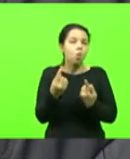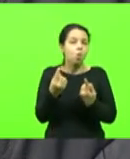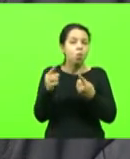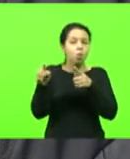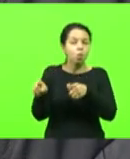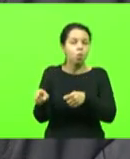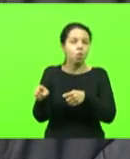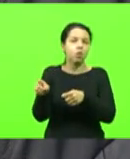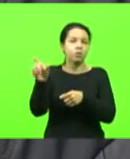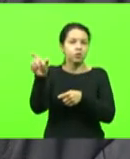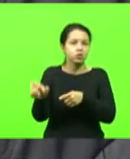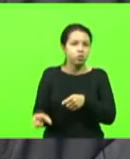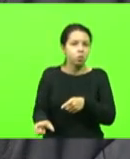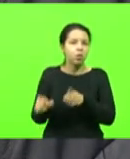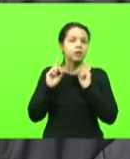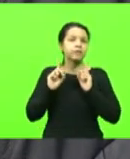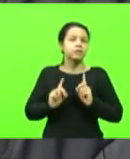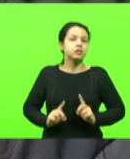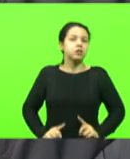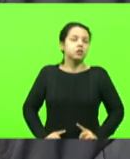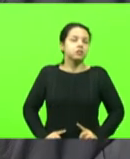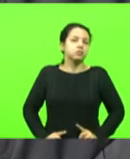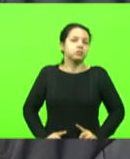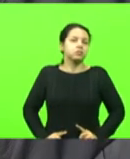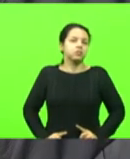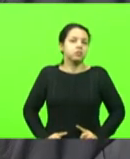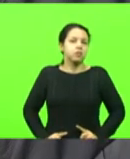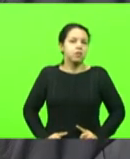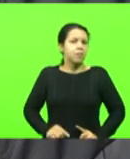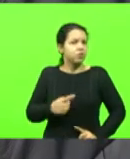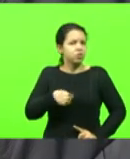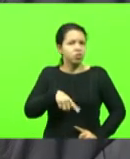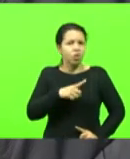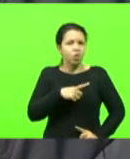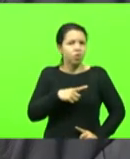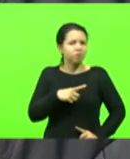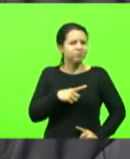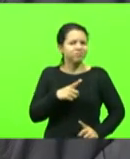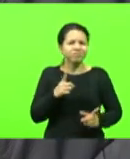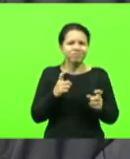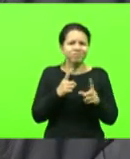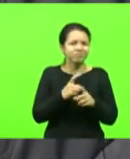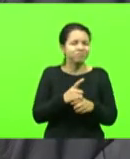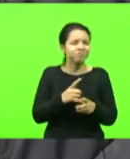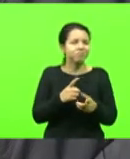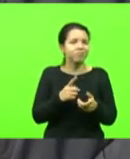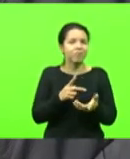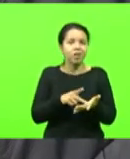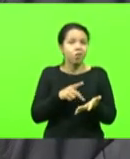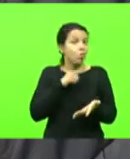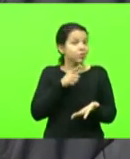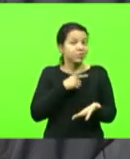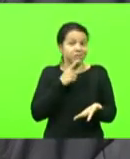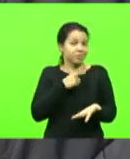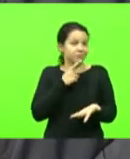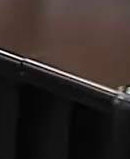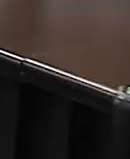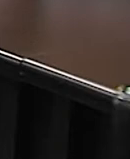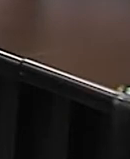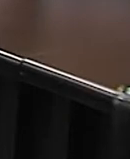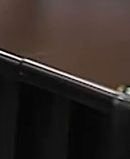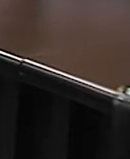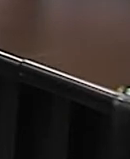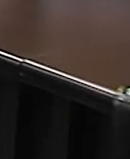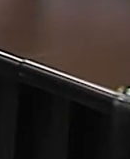pessoas com deficiência e a gente teve uma dificuldade muito grande Aliás não uma dificuldade não se teve não se conseguiu fazer esse levantamento de